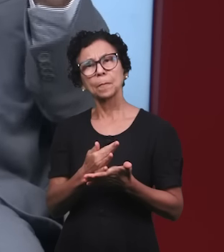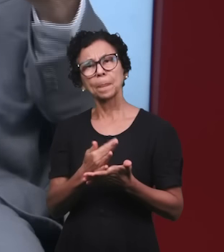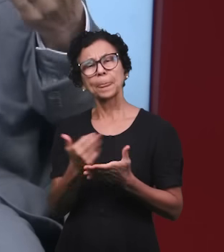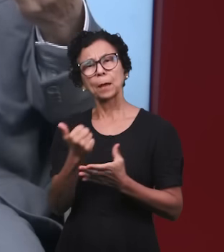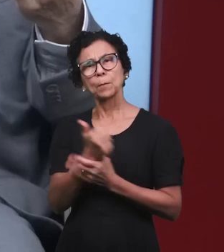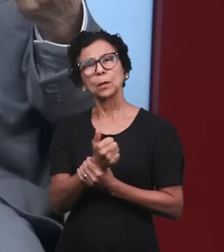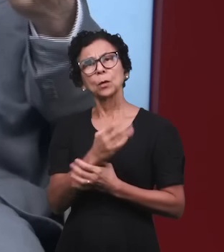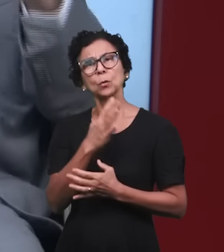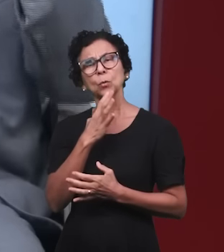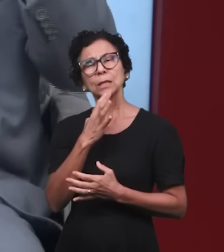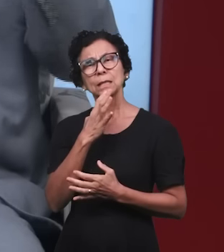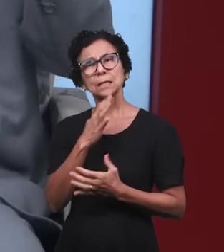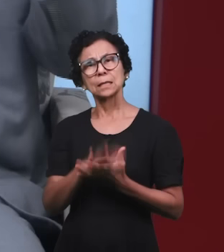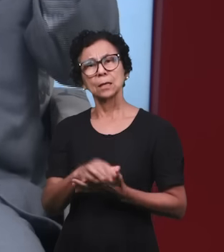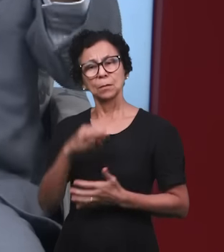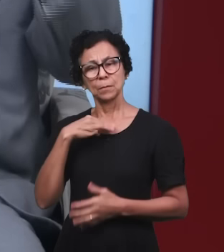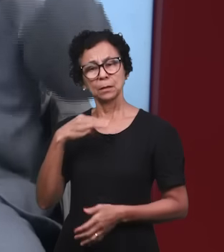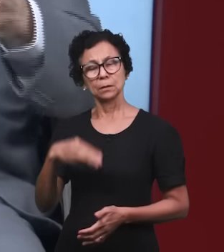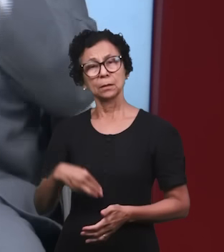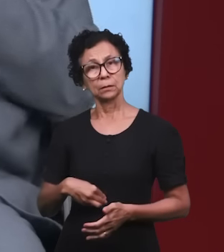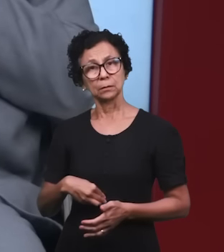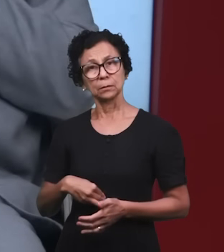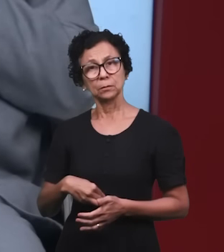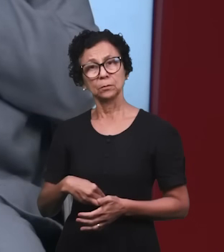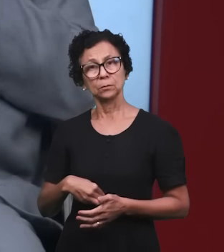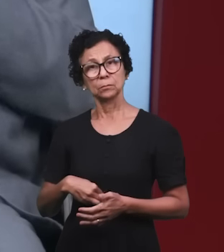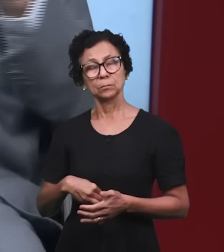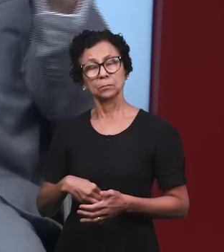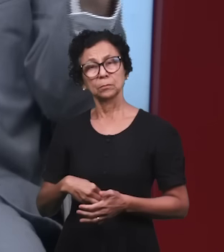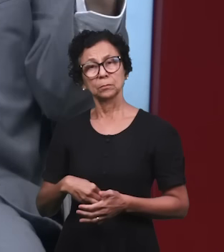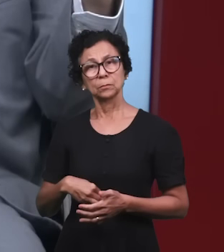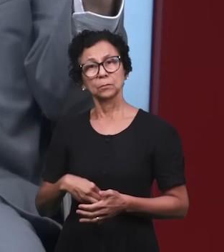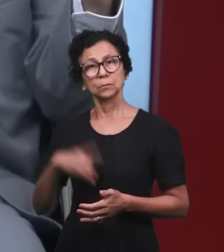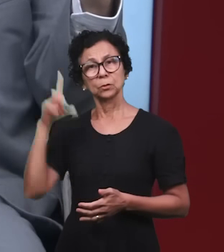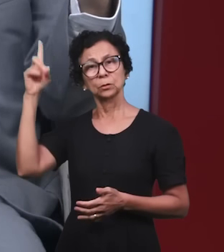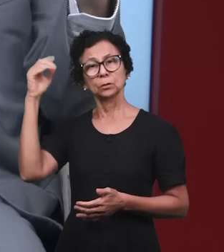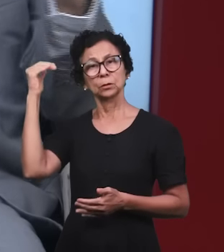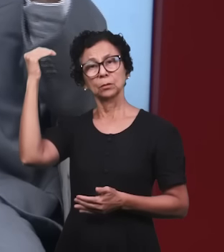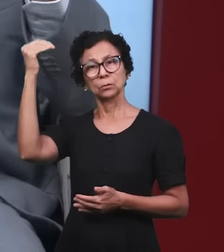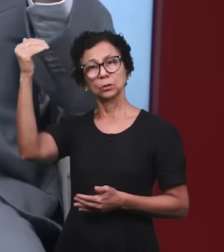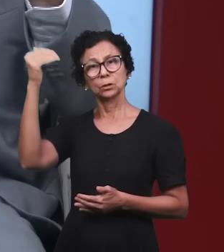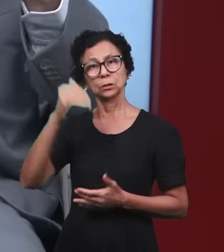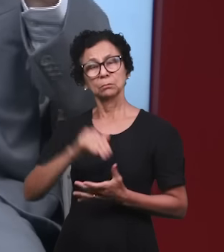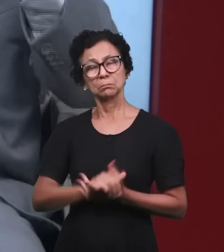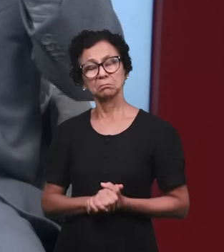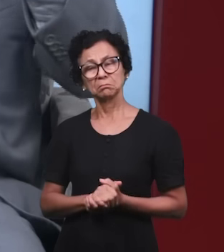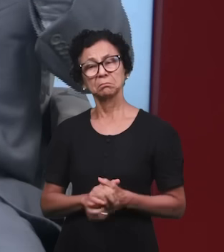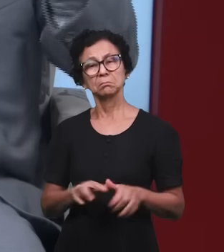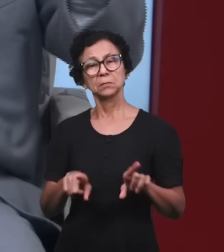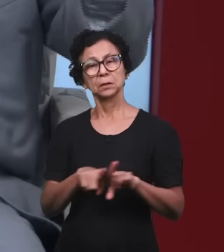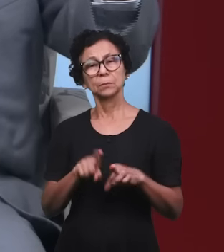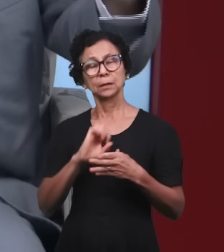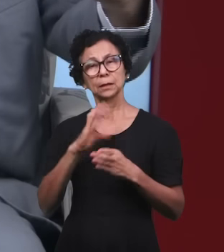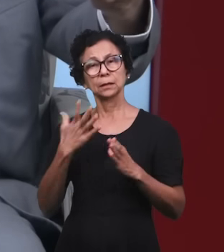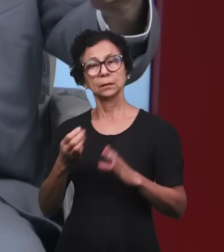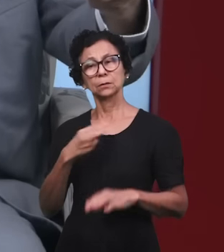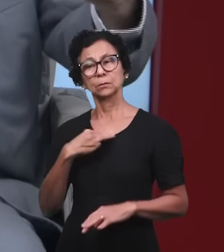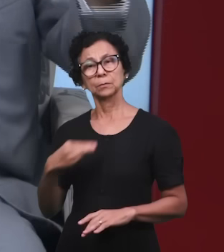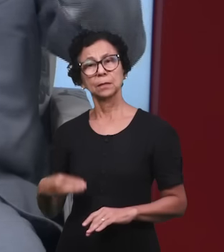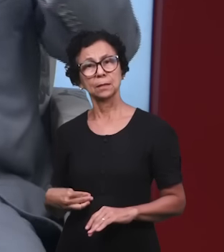Deus Altíssimo e rei de Salém, que é Jerusalém, um tipo do Messias, senão ele